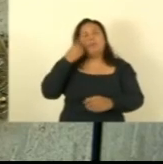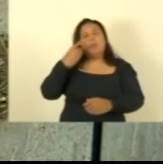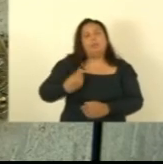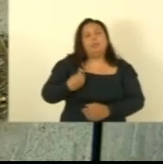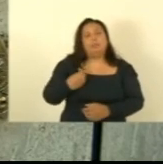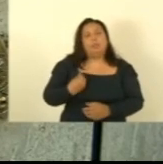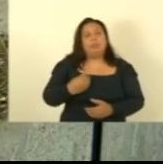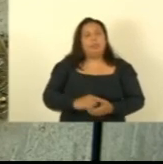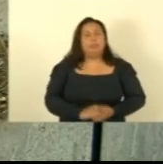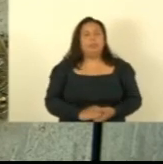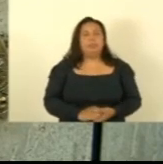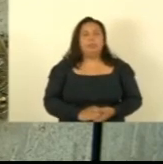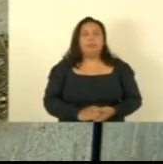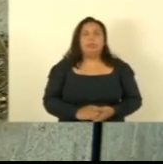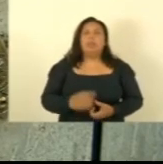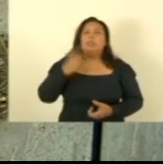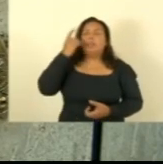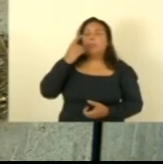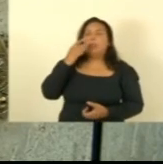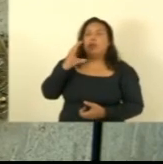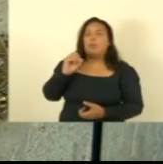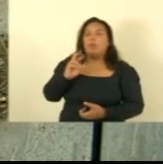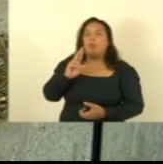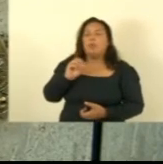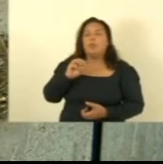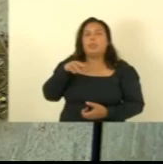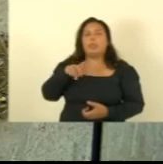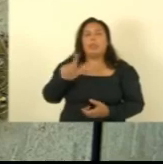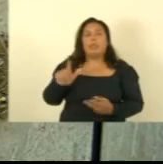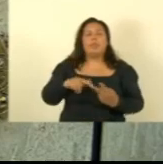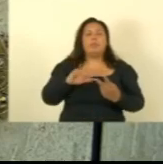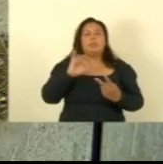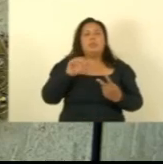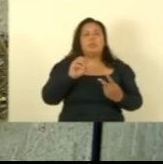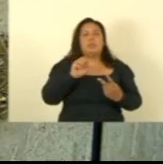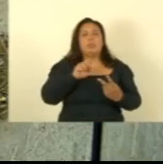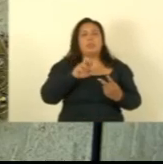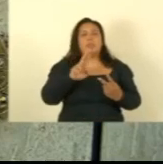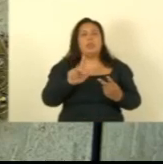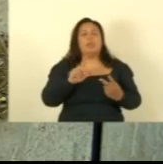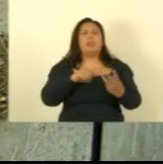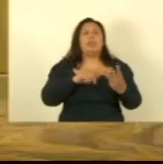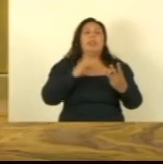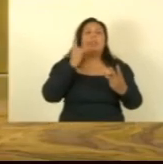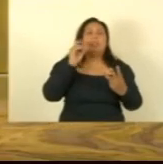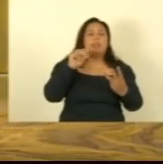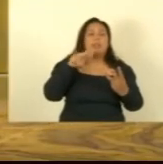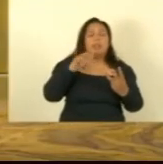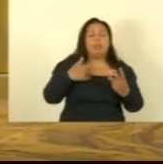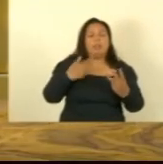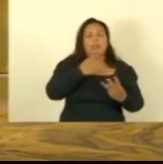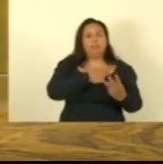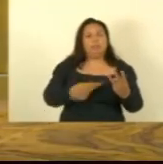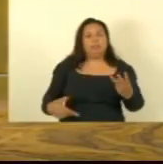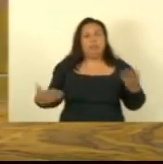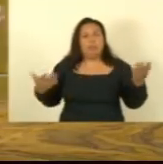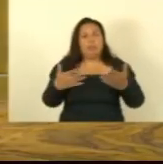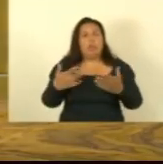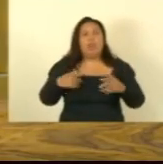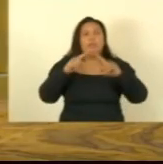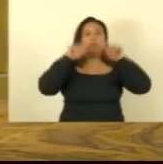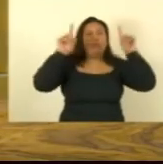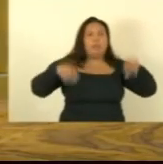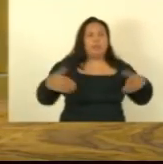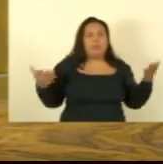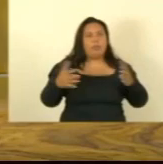presentes, deputado Coronel Wellington, deputado Zé Esmeraldo, deputado Danilo, que preside essa sessão, servidores